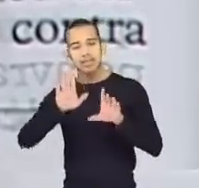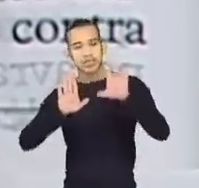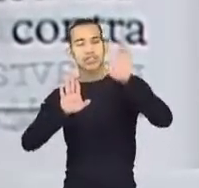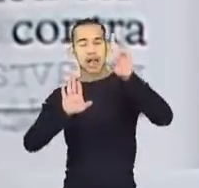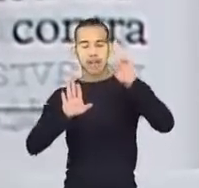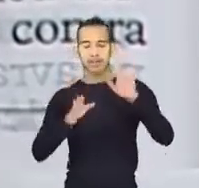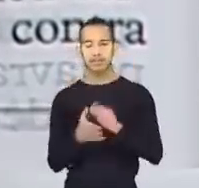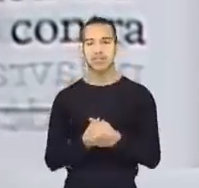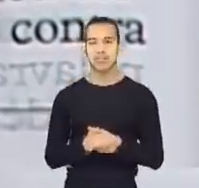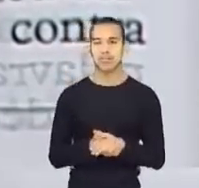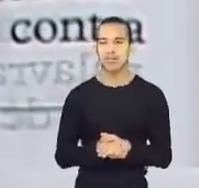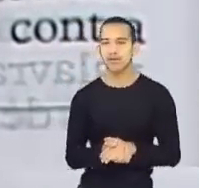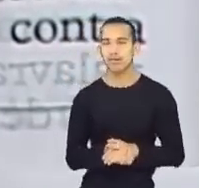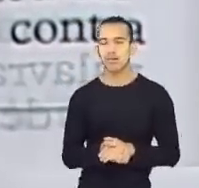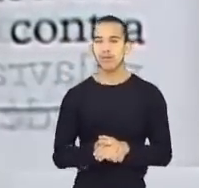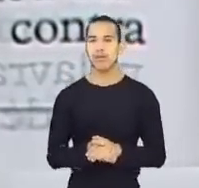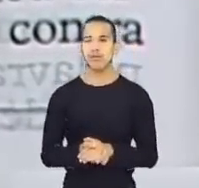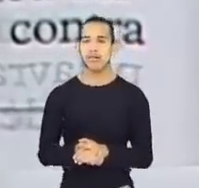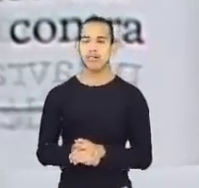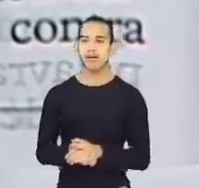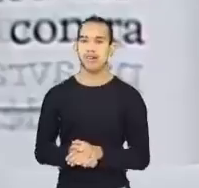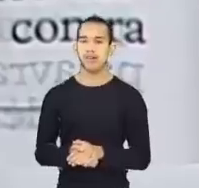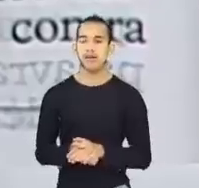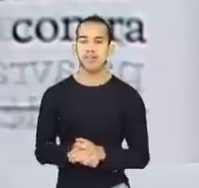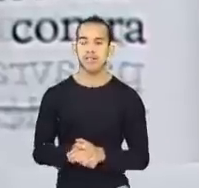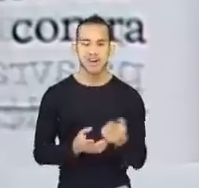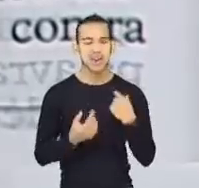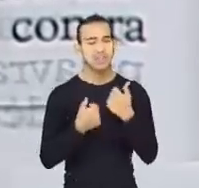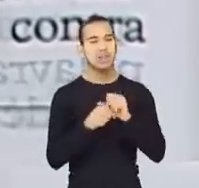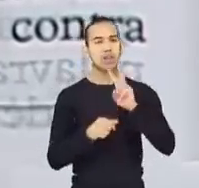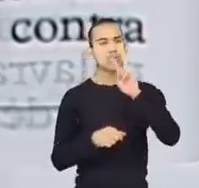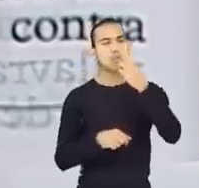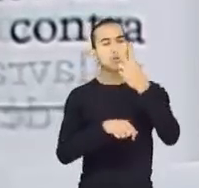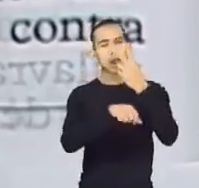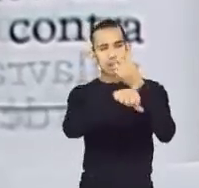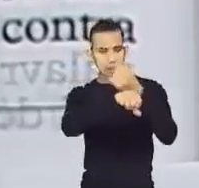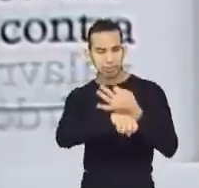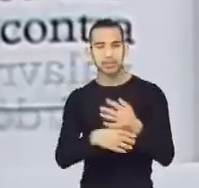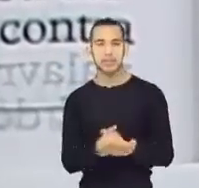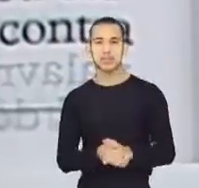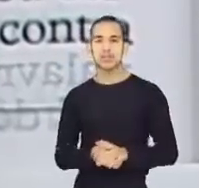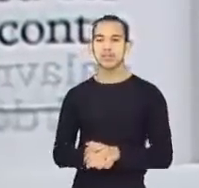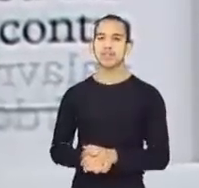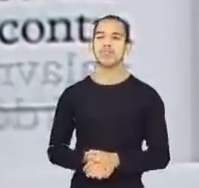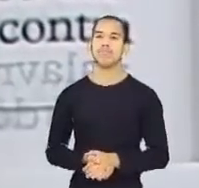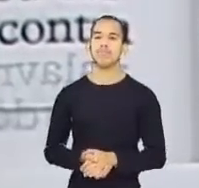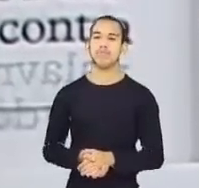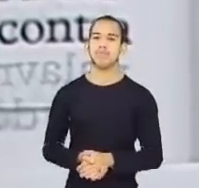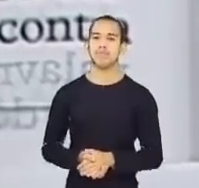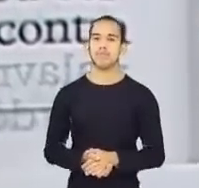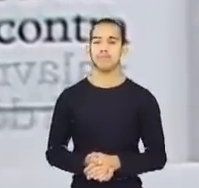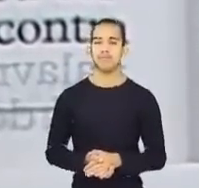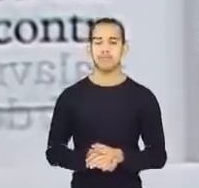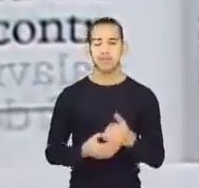Eu estava, era 2 horas da manhã, 1h46 exatamente. Eu